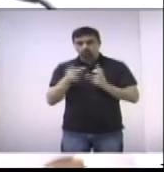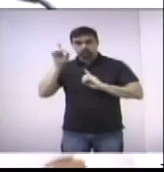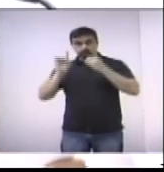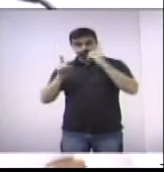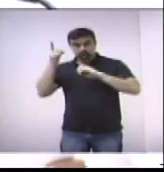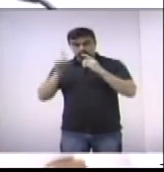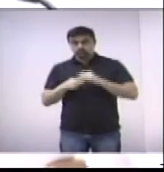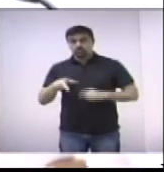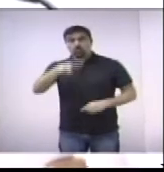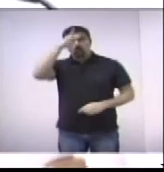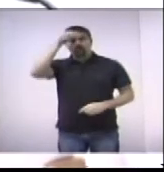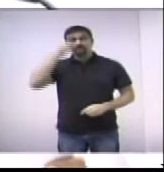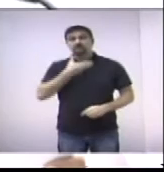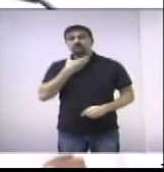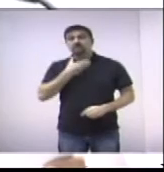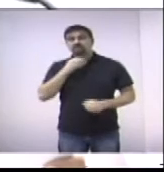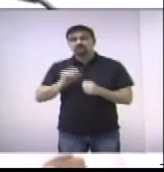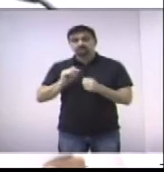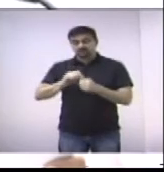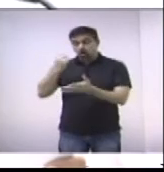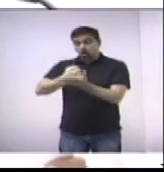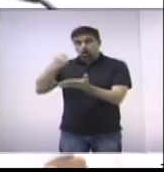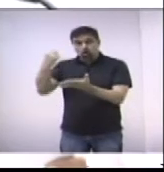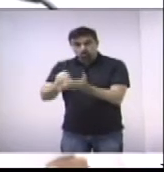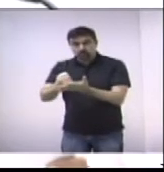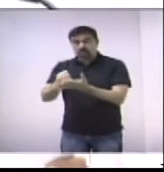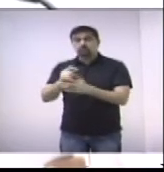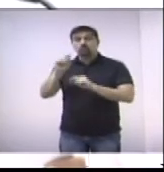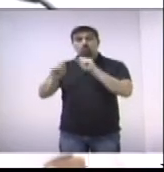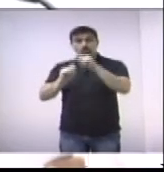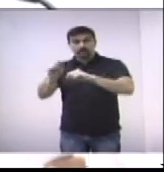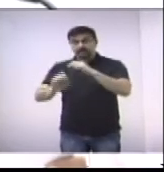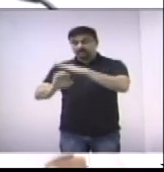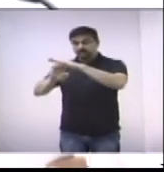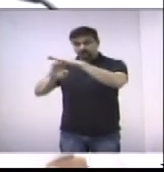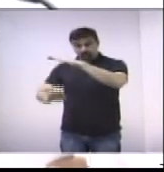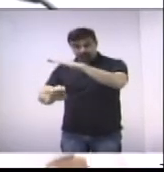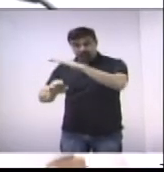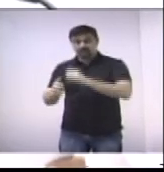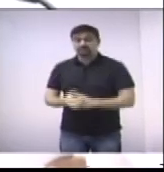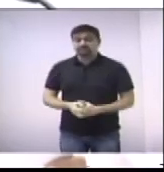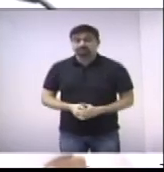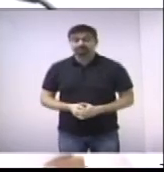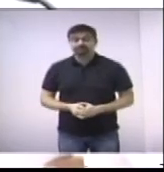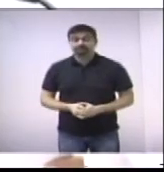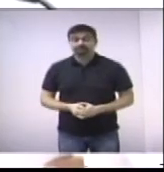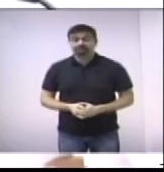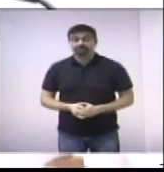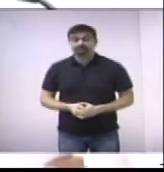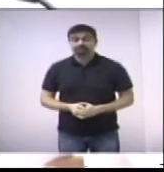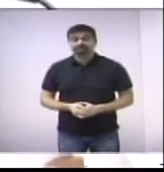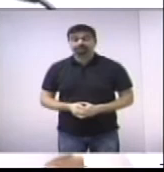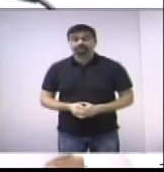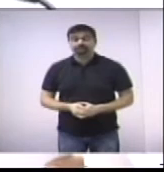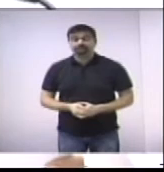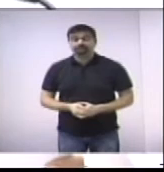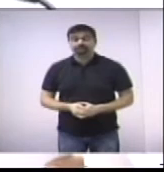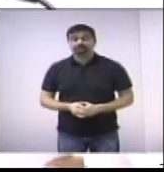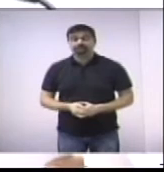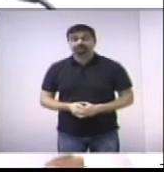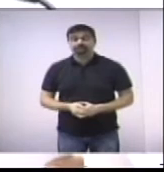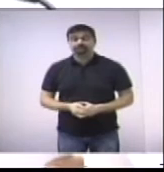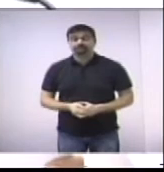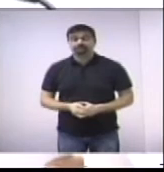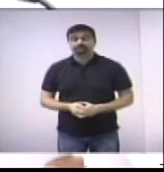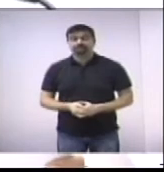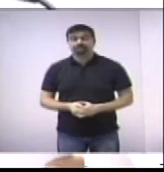denunciado engendrou a contratação por parte da Municipalidade de Paulínia da empresa MD4. Oitavo, ou seja, a MD4